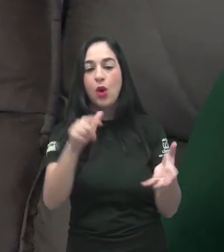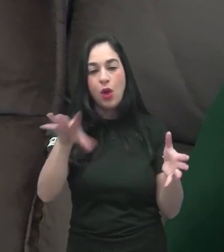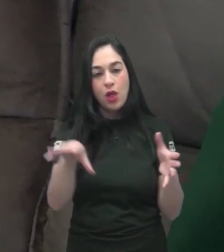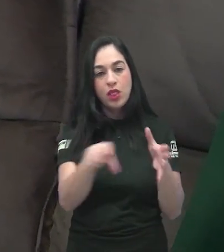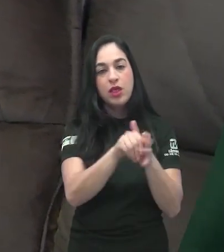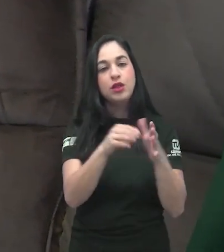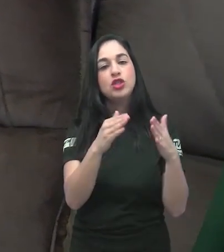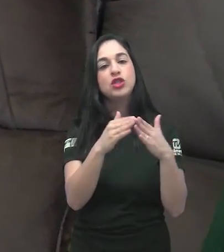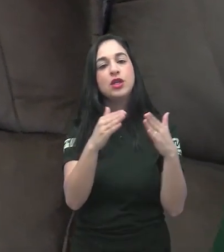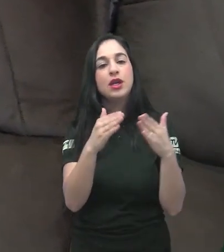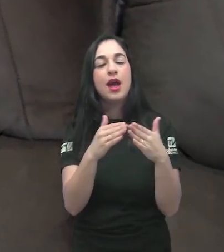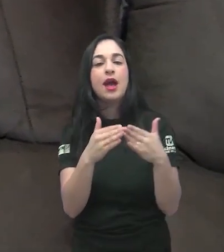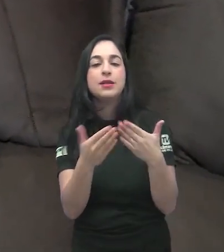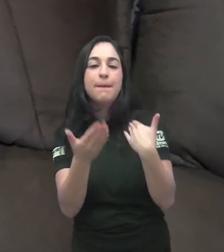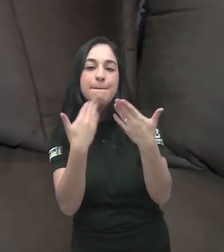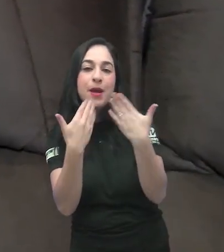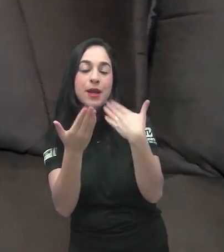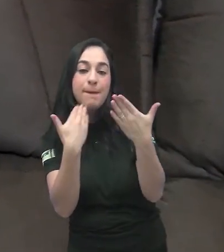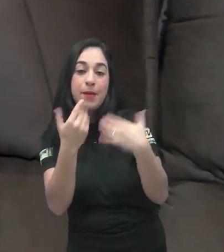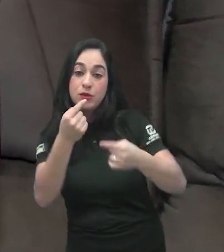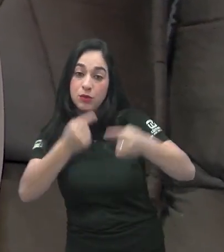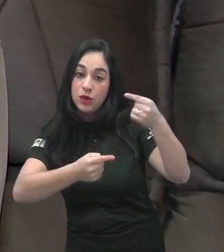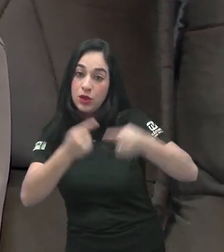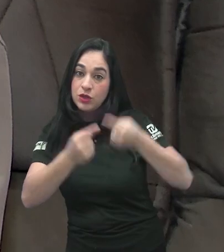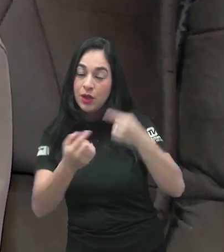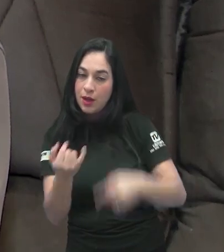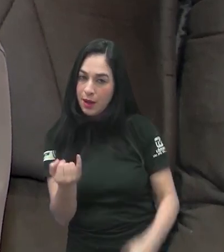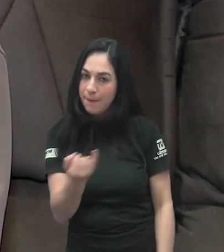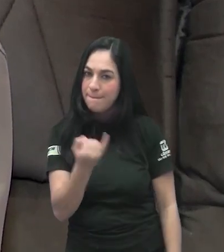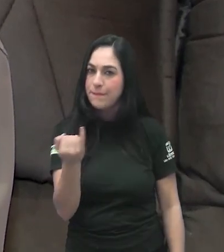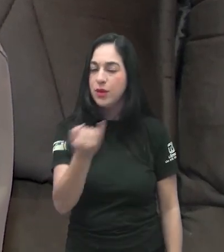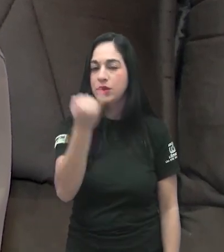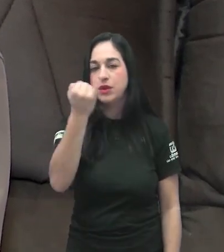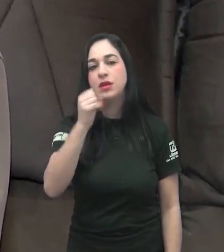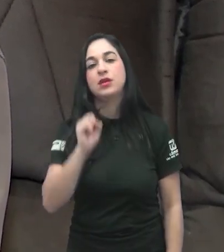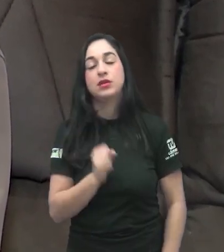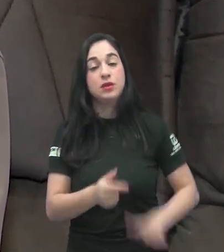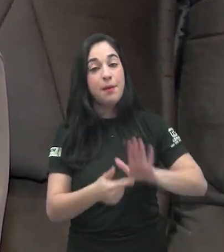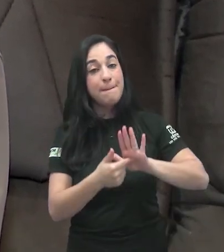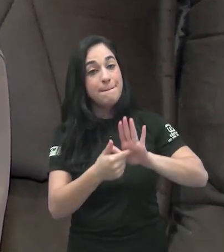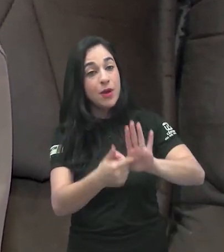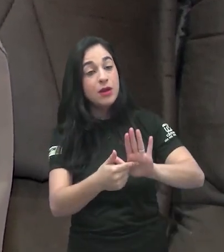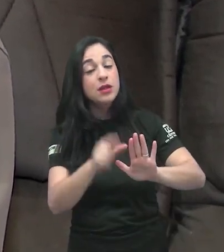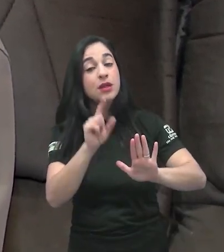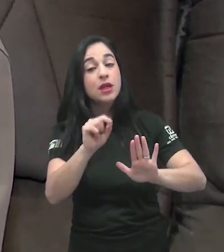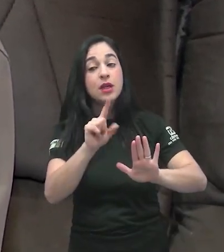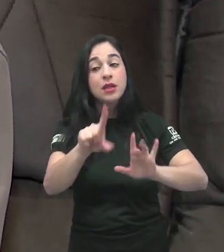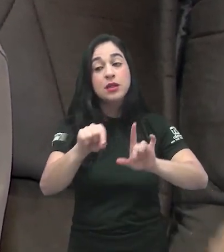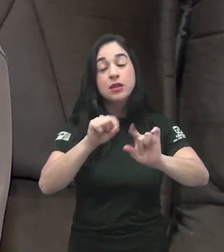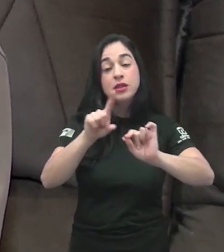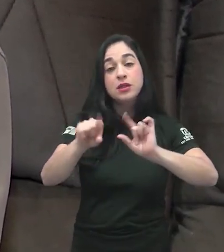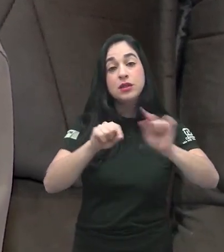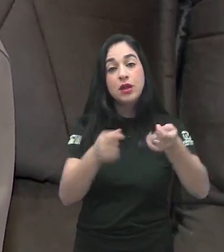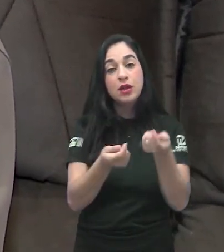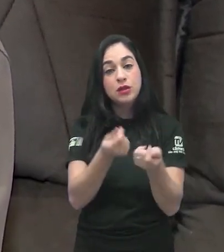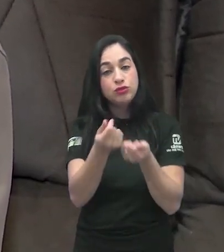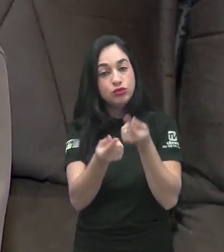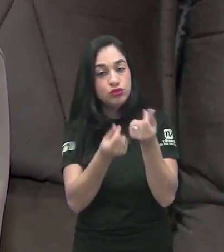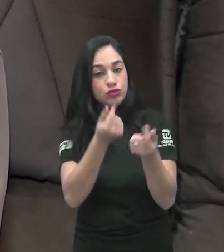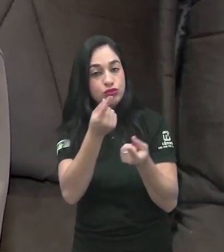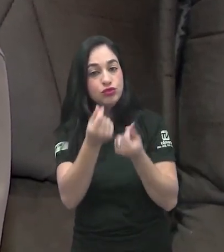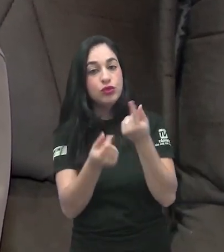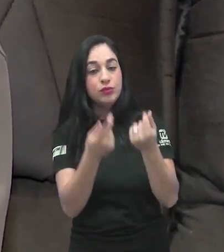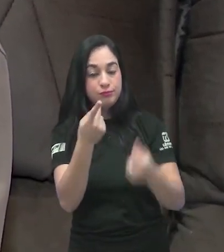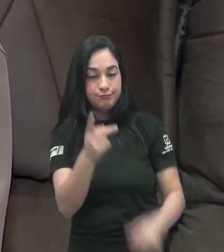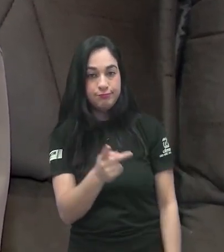senso crítico em casa, por acreditar que o debate familiar qualifica a escolha de quem administra